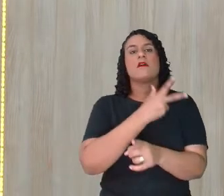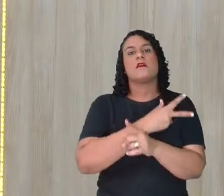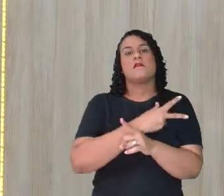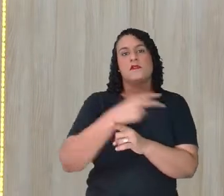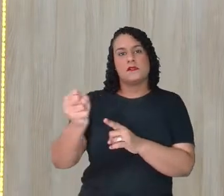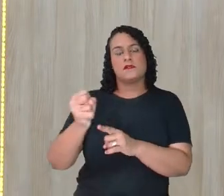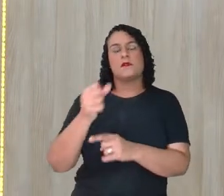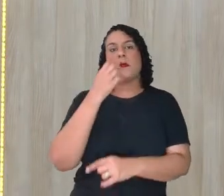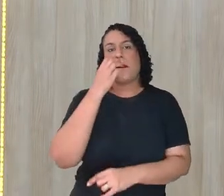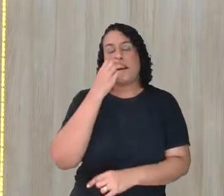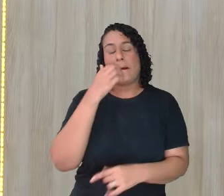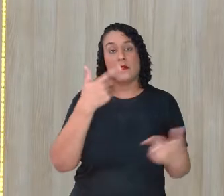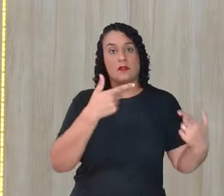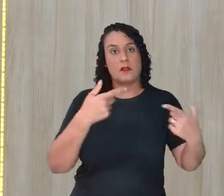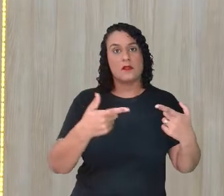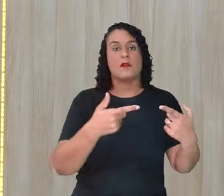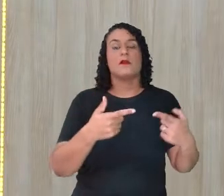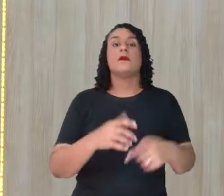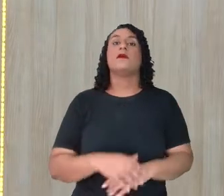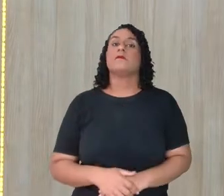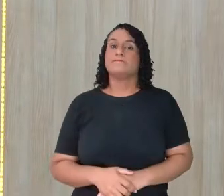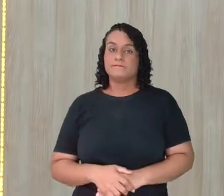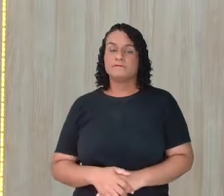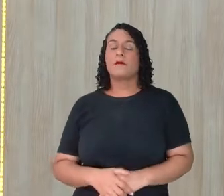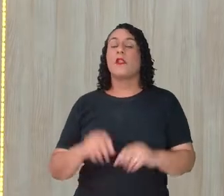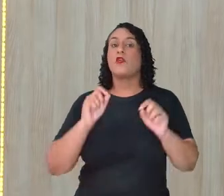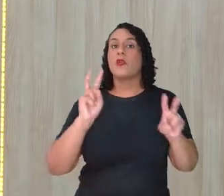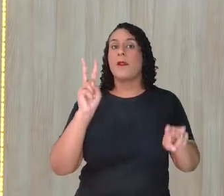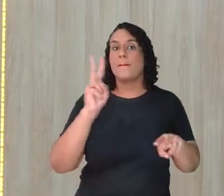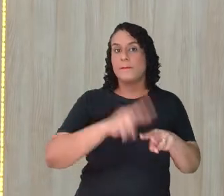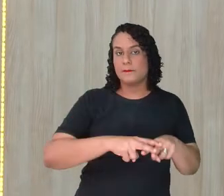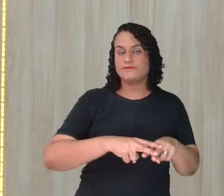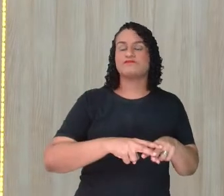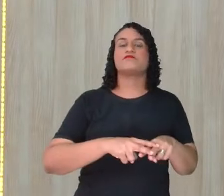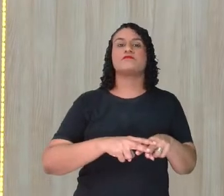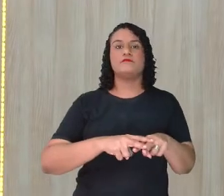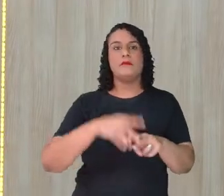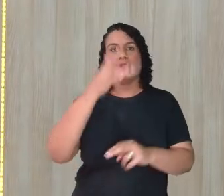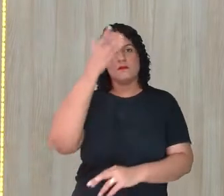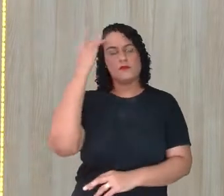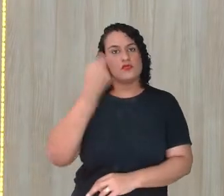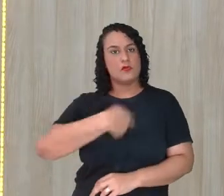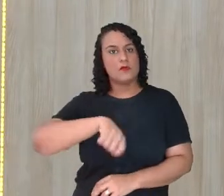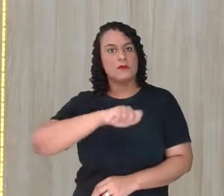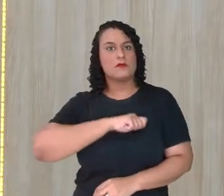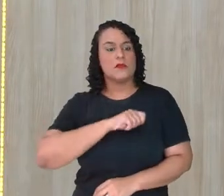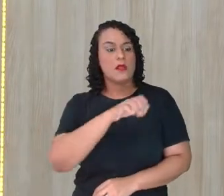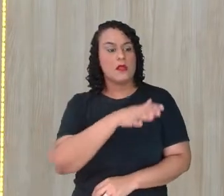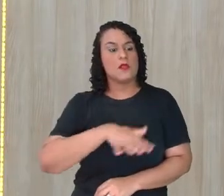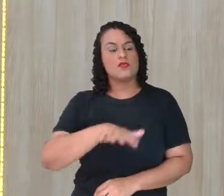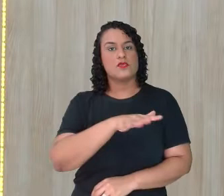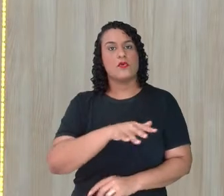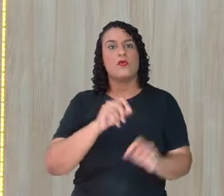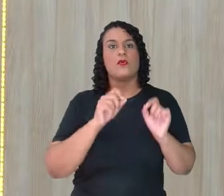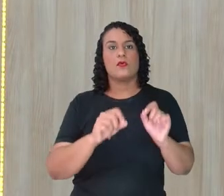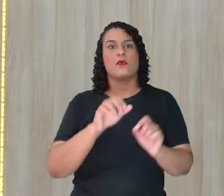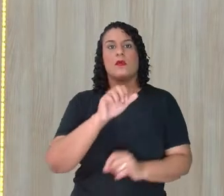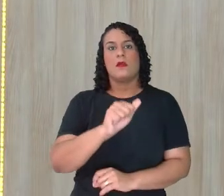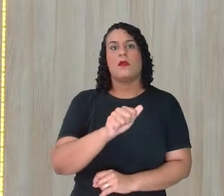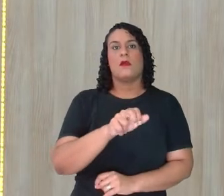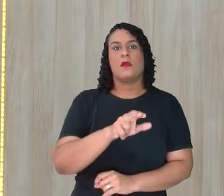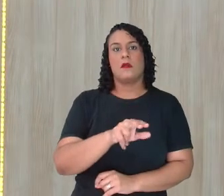os espanhóis e confinando os espanhóis lá no norte da Península Ibérica, a região chamada de